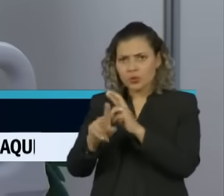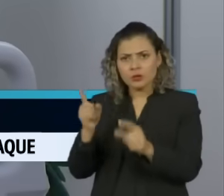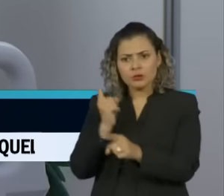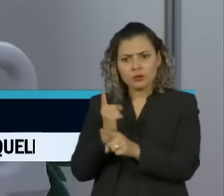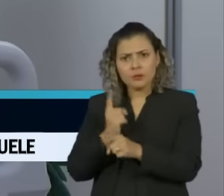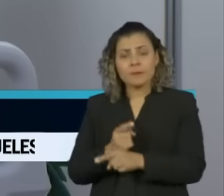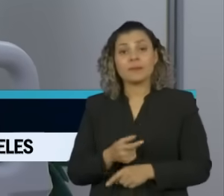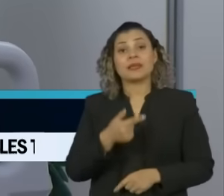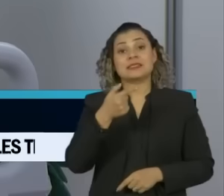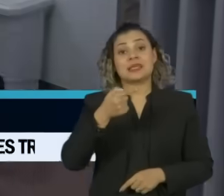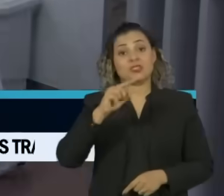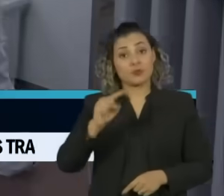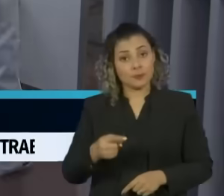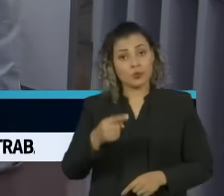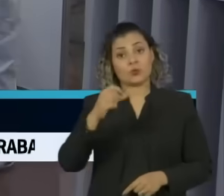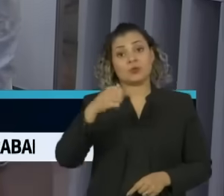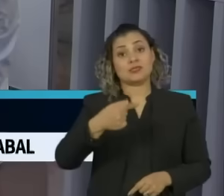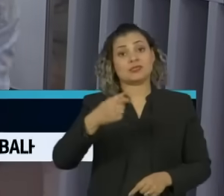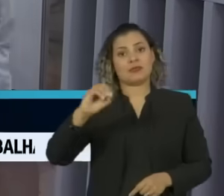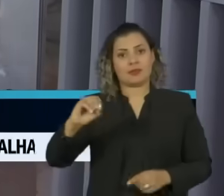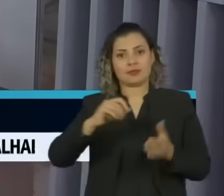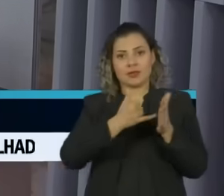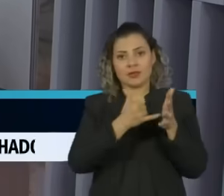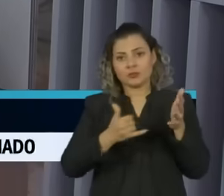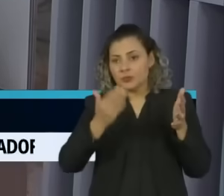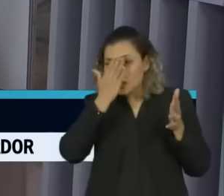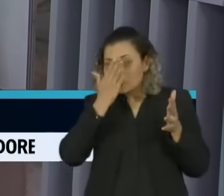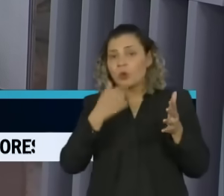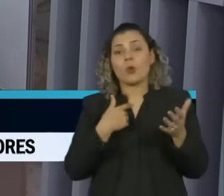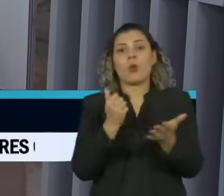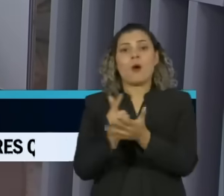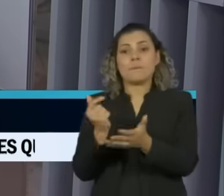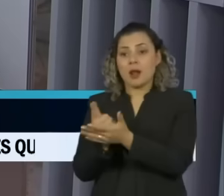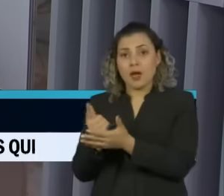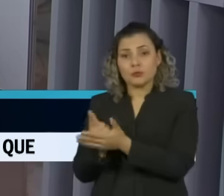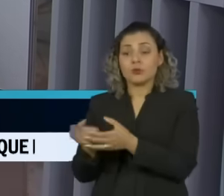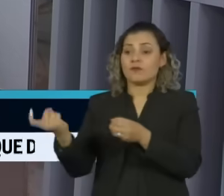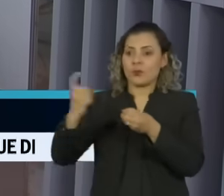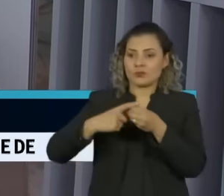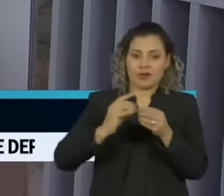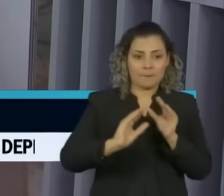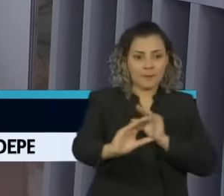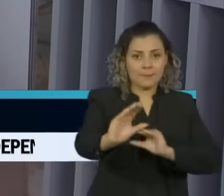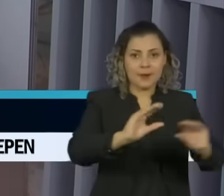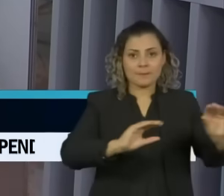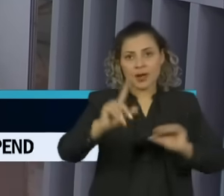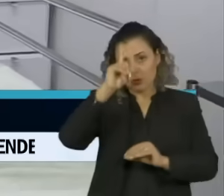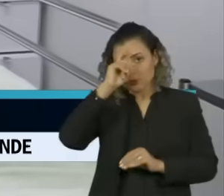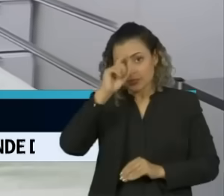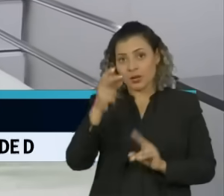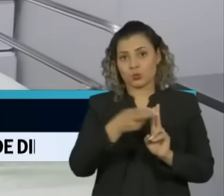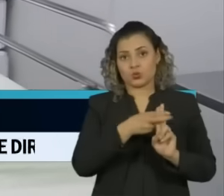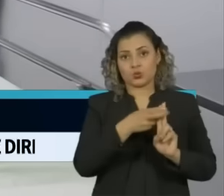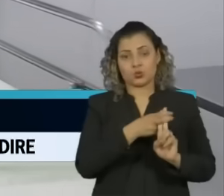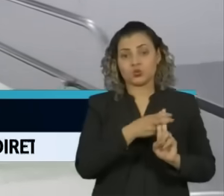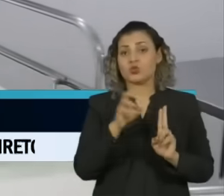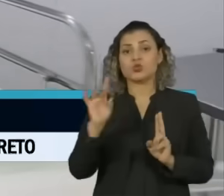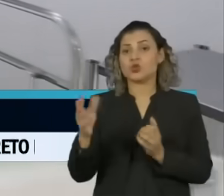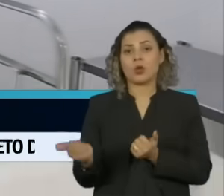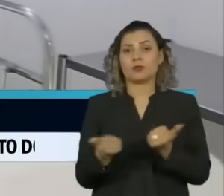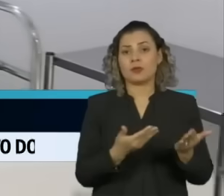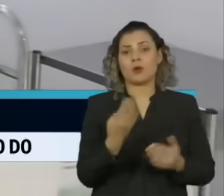que dos 7.070 respiradores que deveriam ser comprados e repassados aos hospitais do SUS, foram entregues